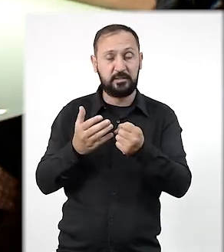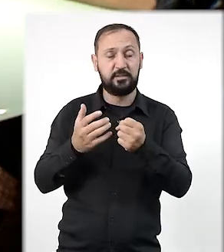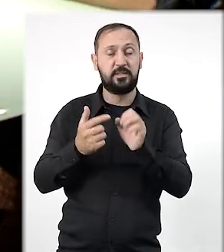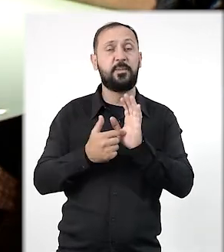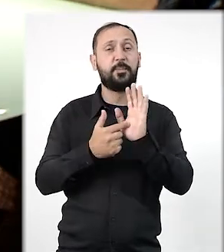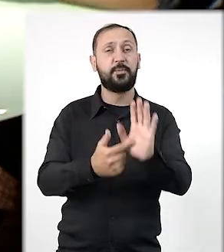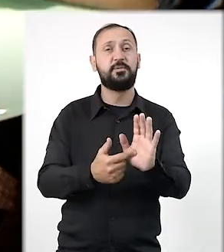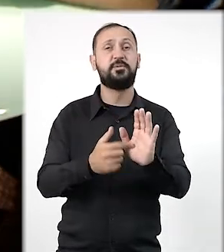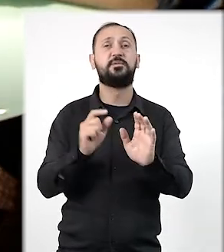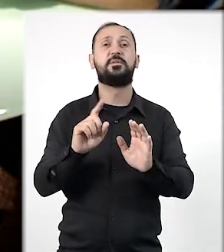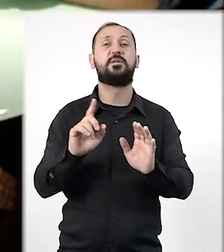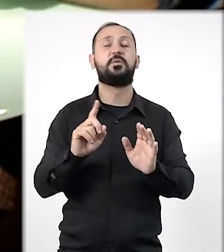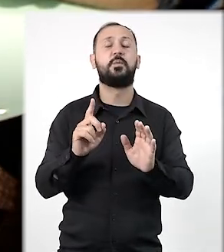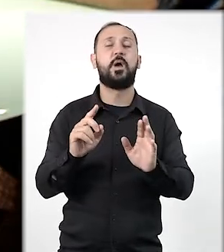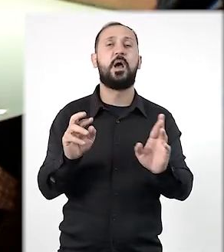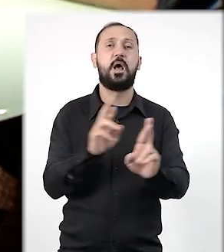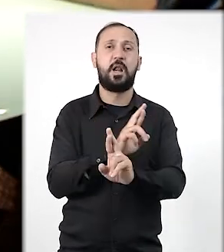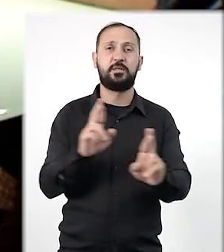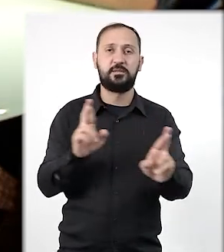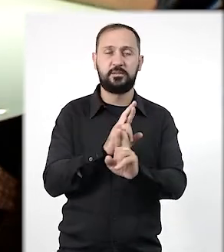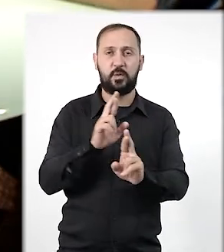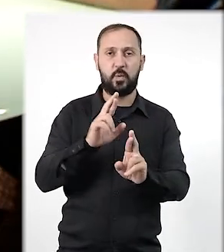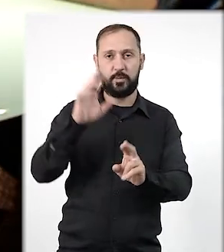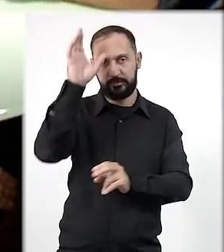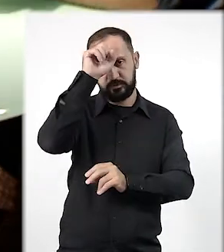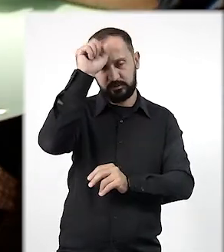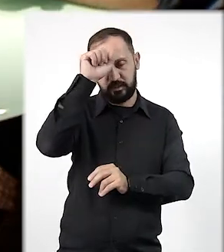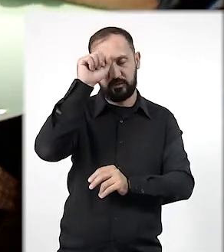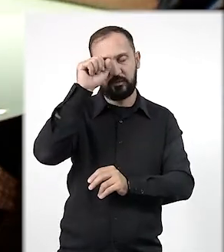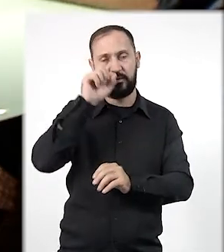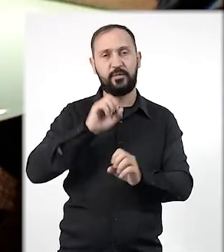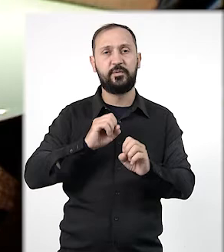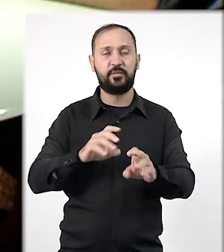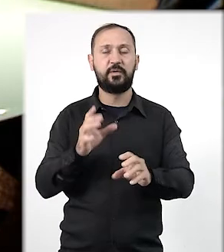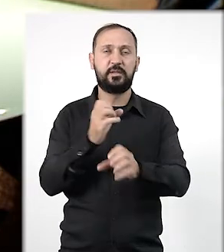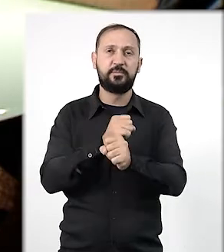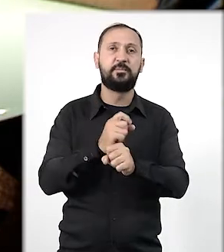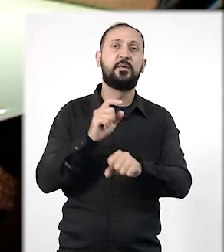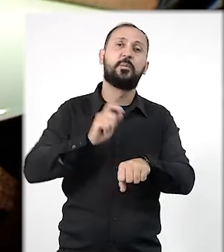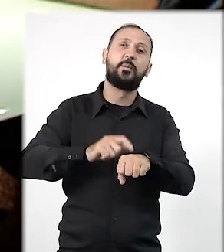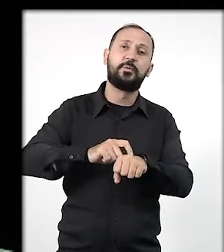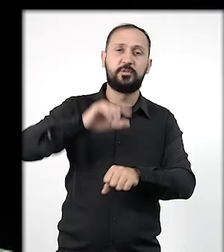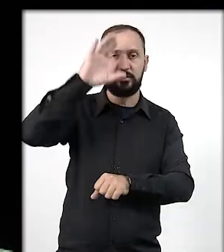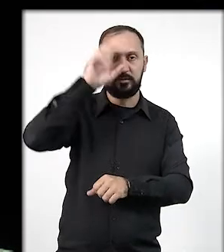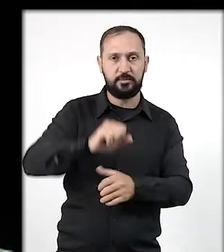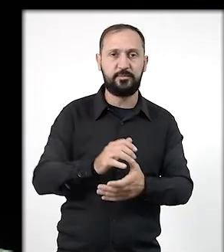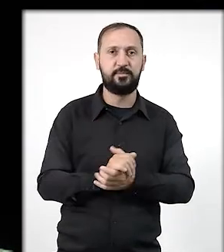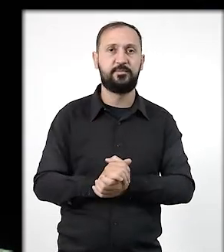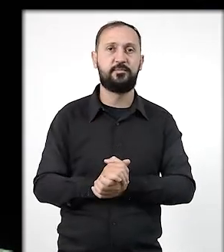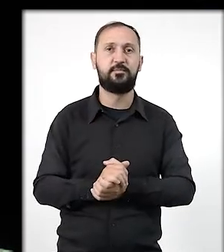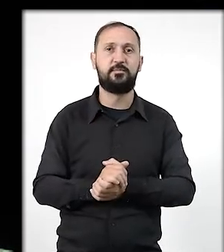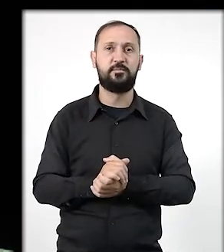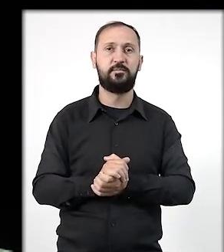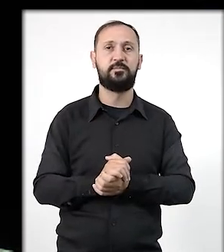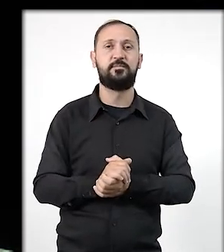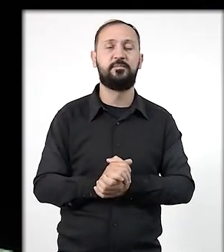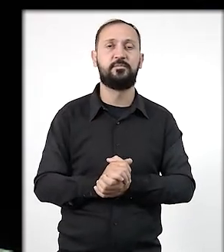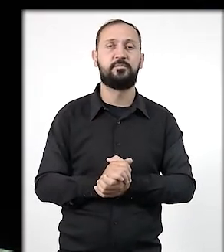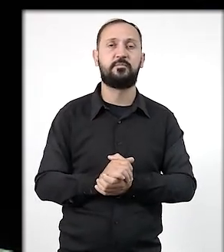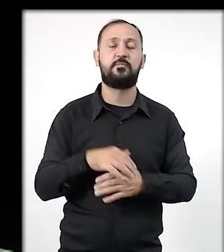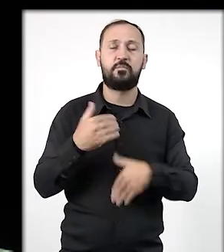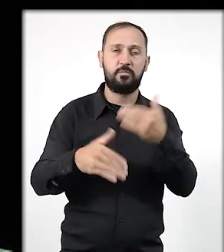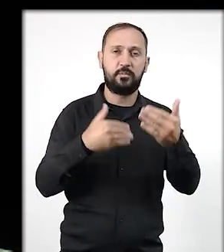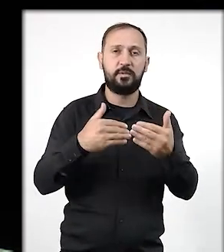verdade, não a correlação com a alfabetização financeira, mas com o processo de tomada de decisão, né? E os autores ponderam que o processo de